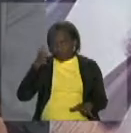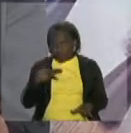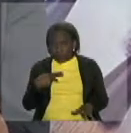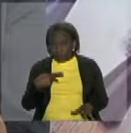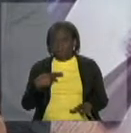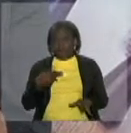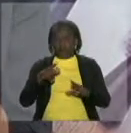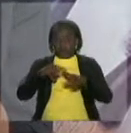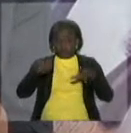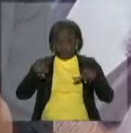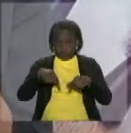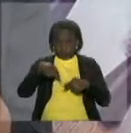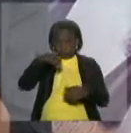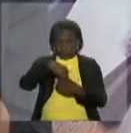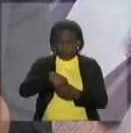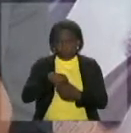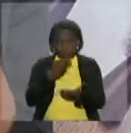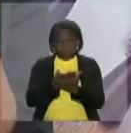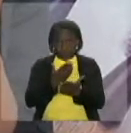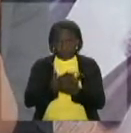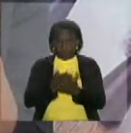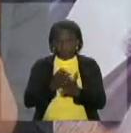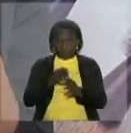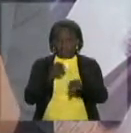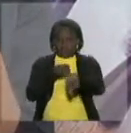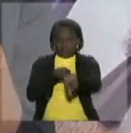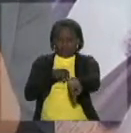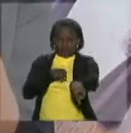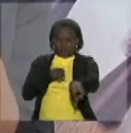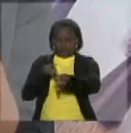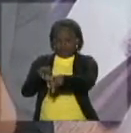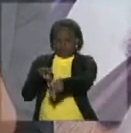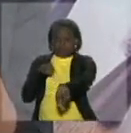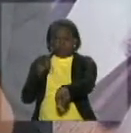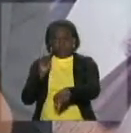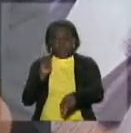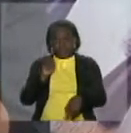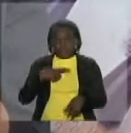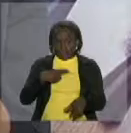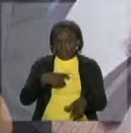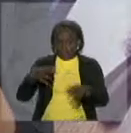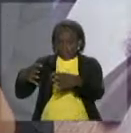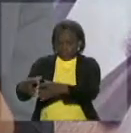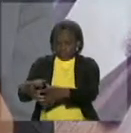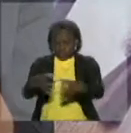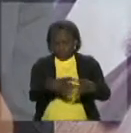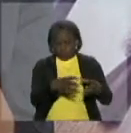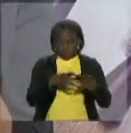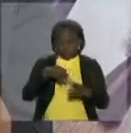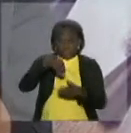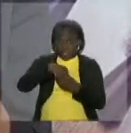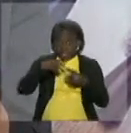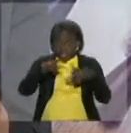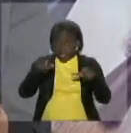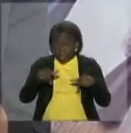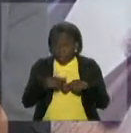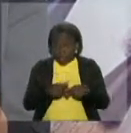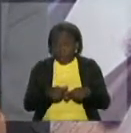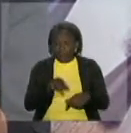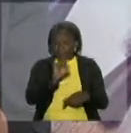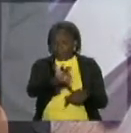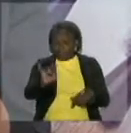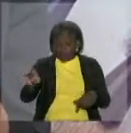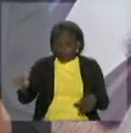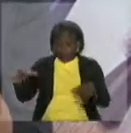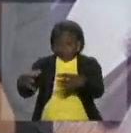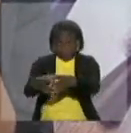personalizado. Na sala de aula, você não fica olhando a nuca do colega. São feitas estações dentro de sala de aula.